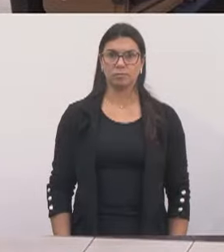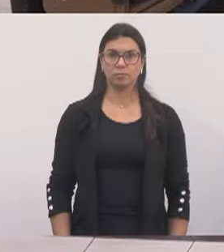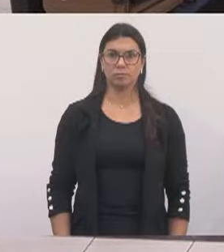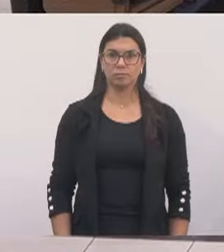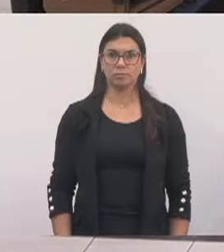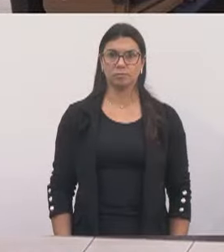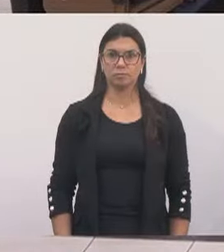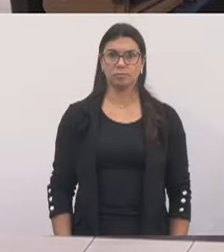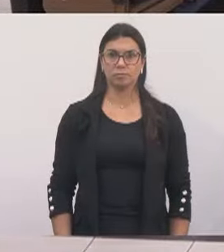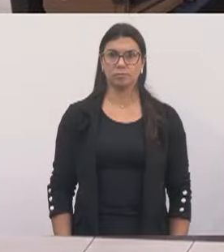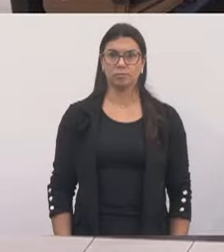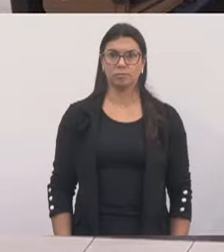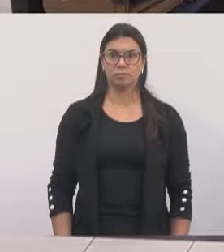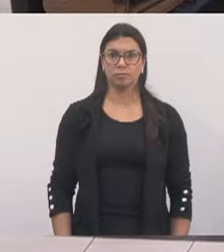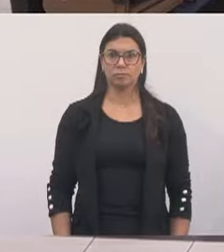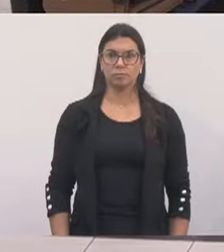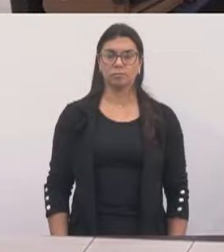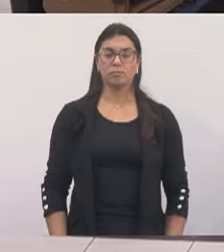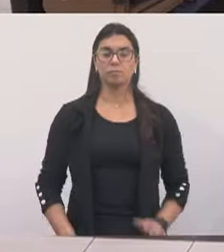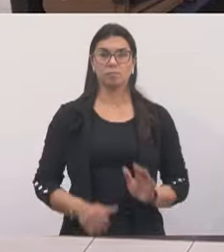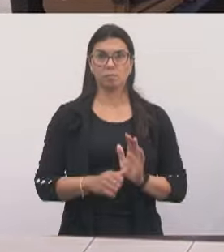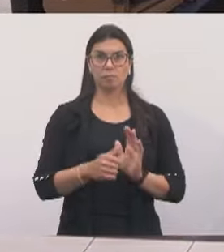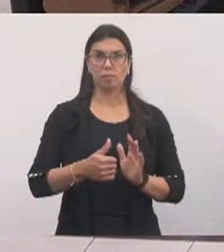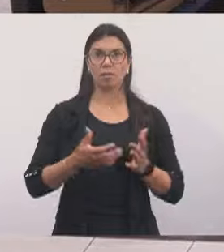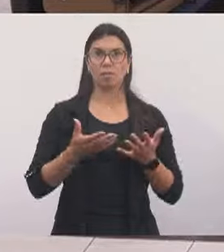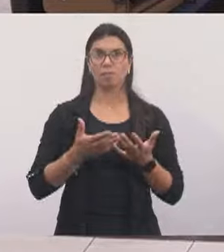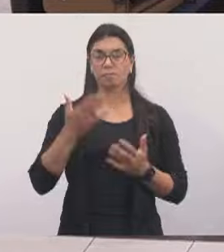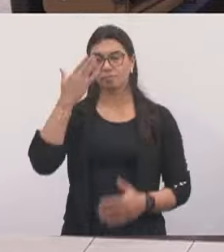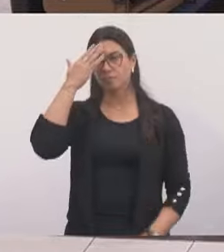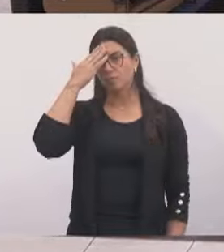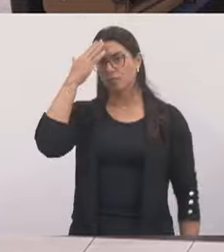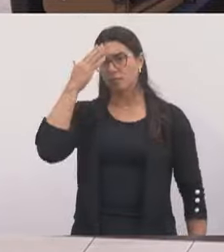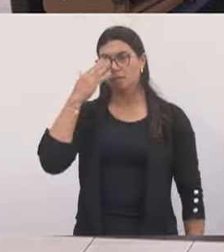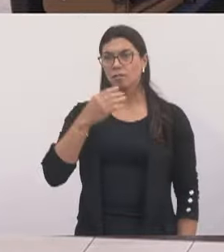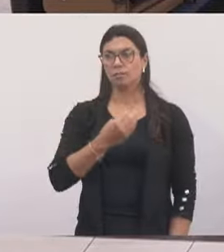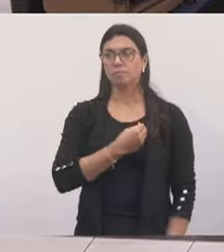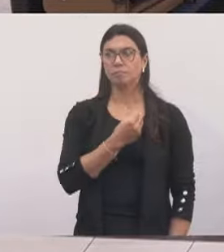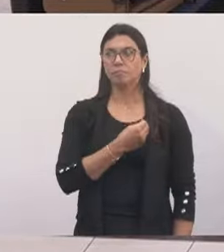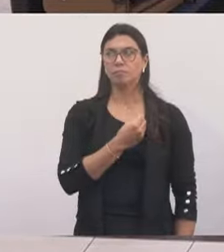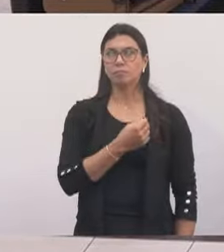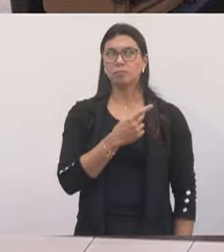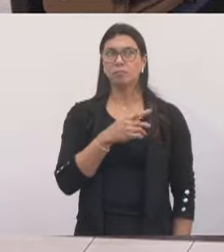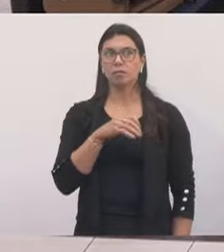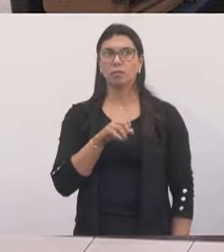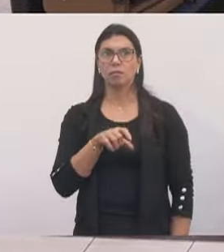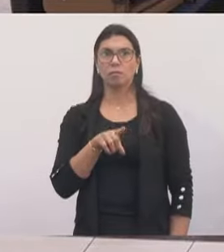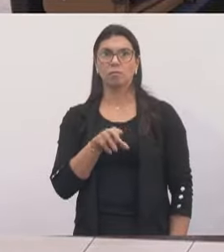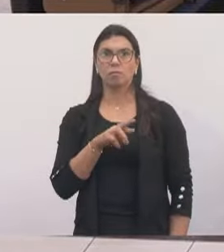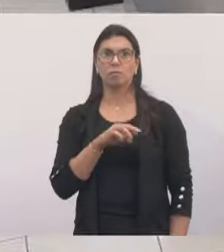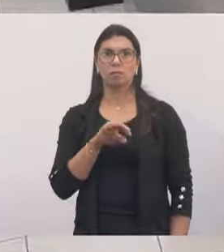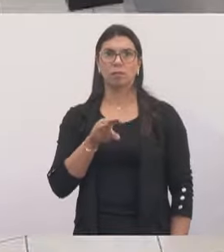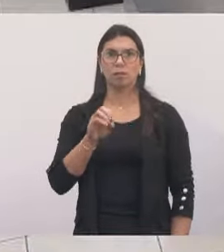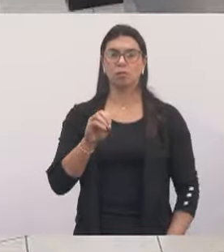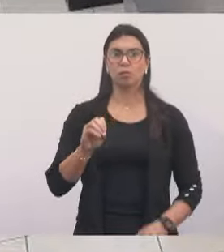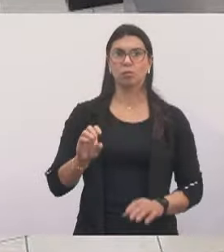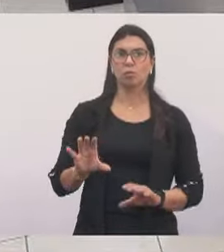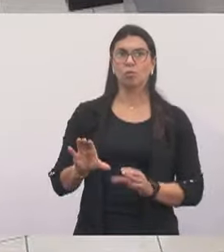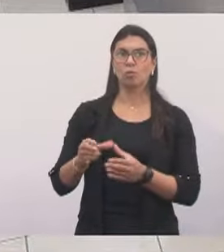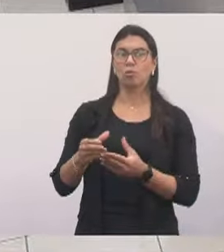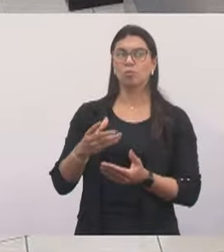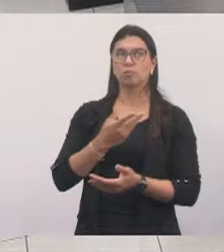Vou falar daqui mesmo. Primeiramente, quero agradecer a presença do Pedro Mota aqui, os amigos deles aqui,